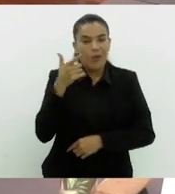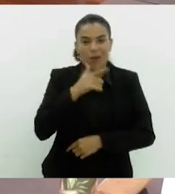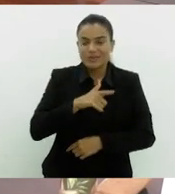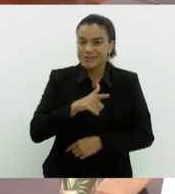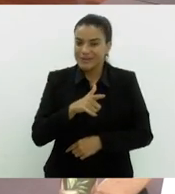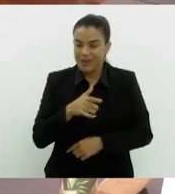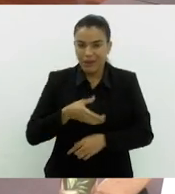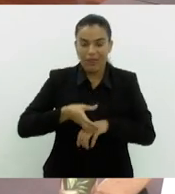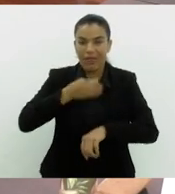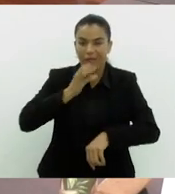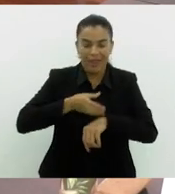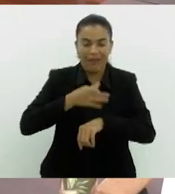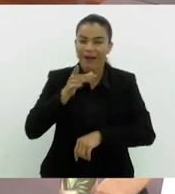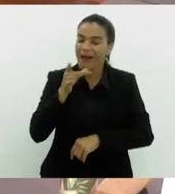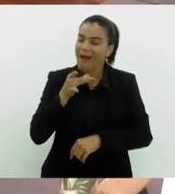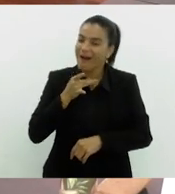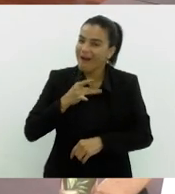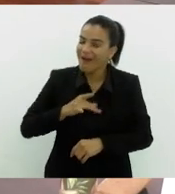água.